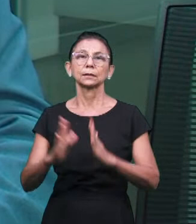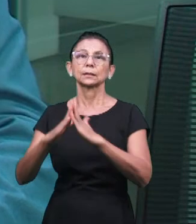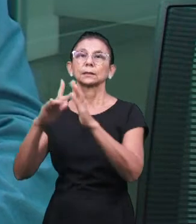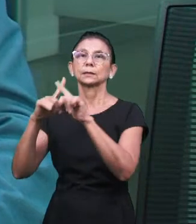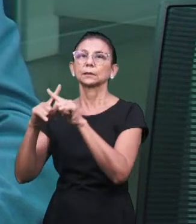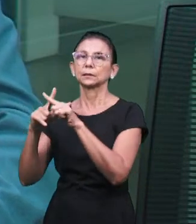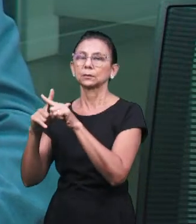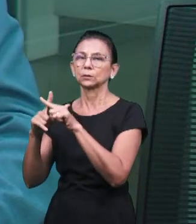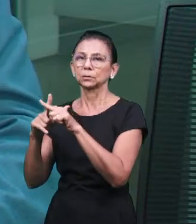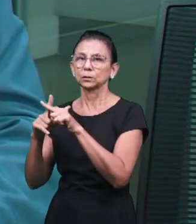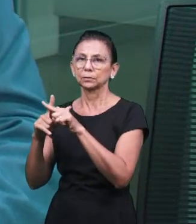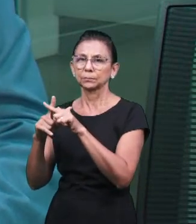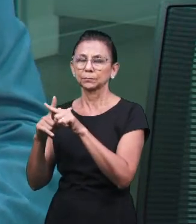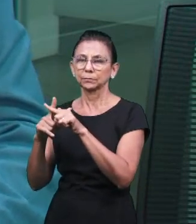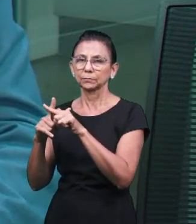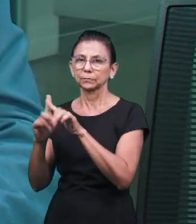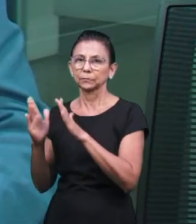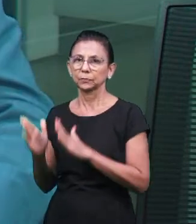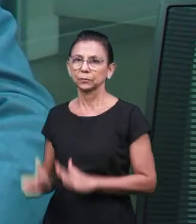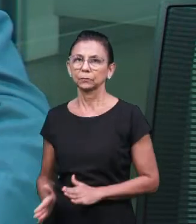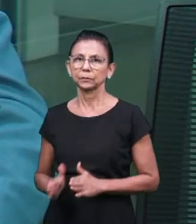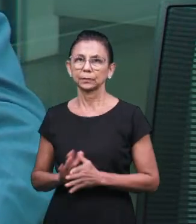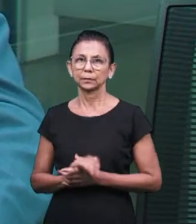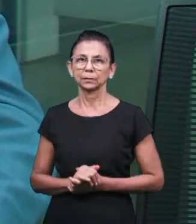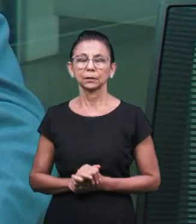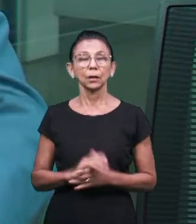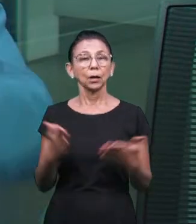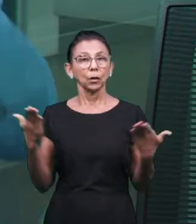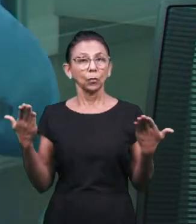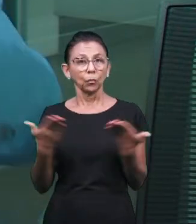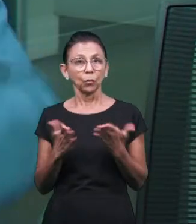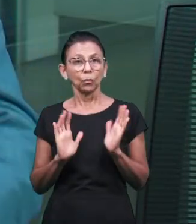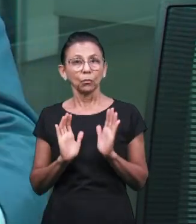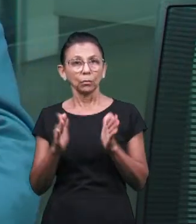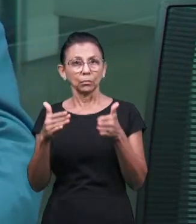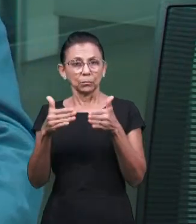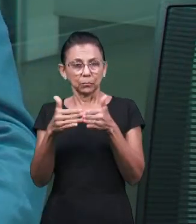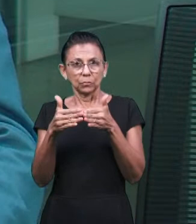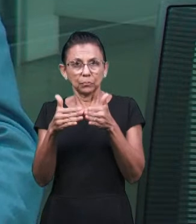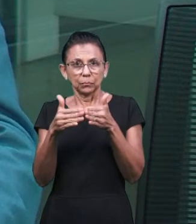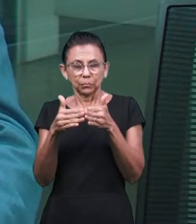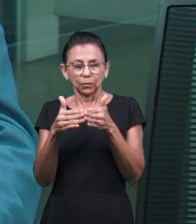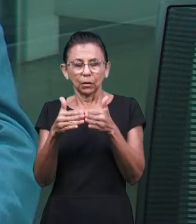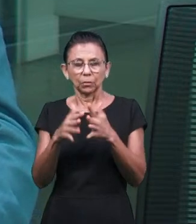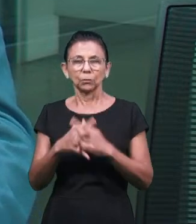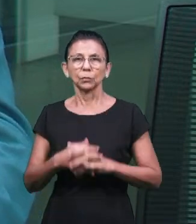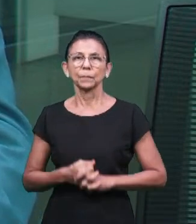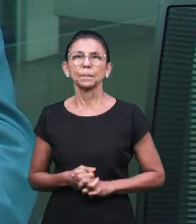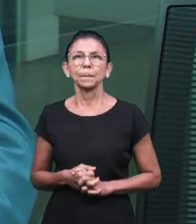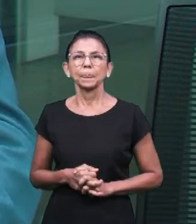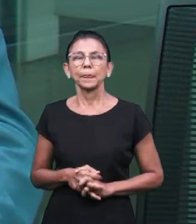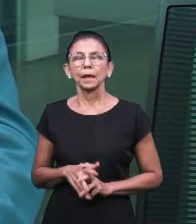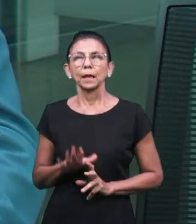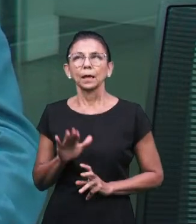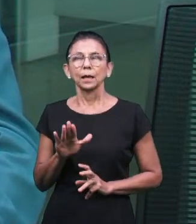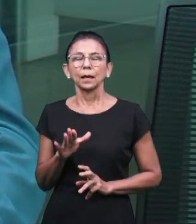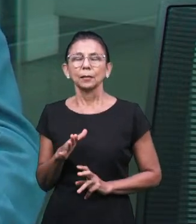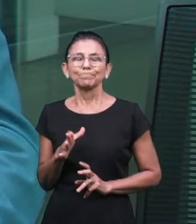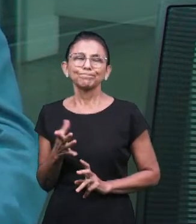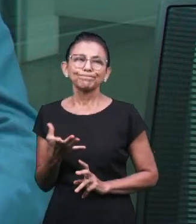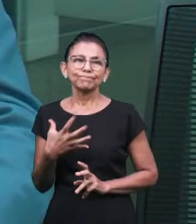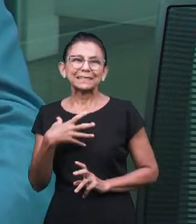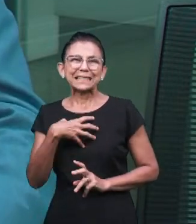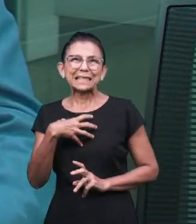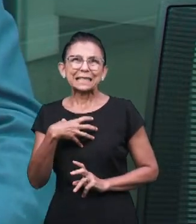falar, e é o que eu quero abordar hoje, dentro desse... Porque eu sinto um pouco